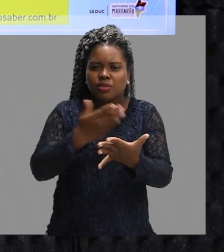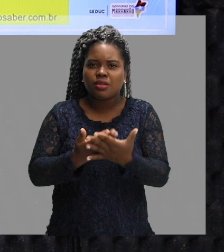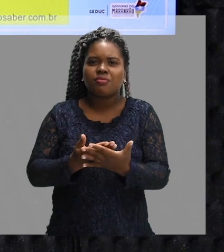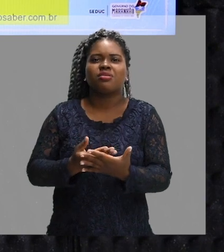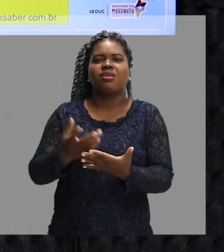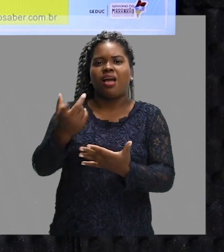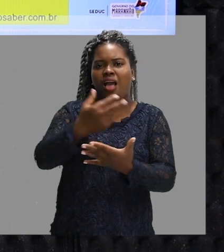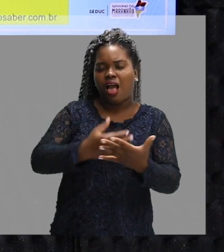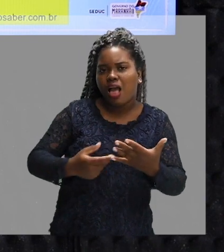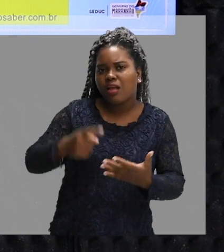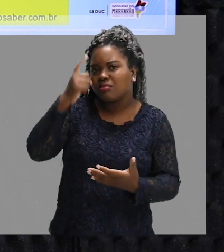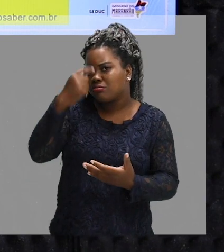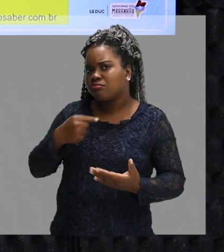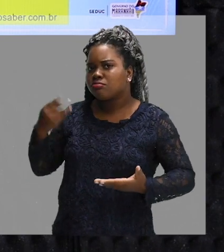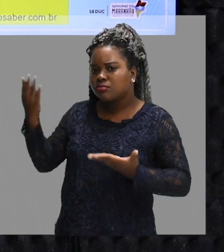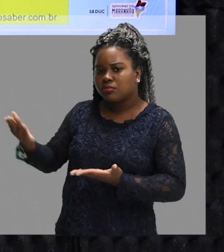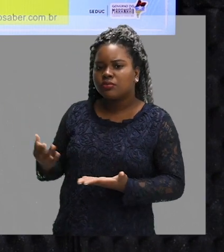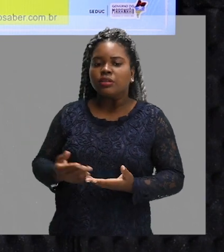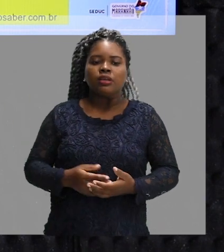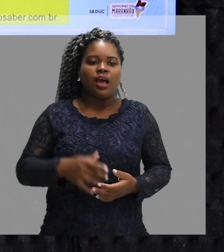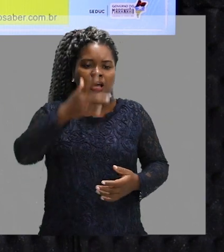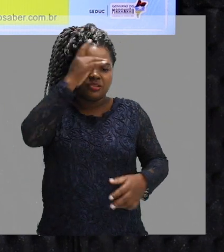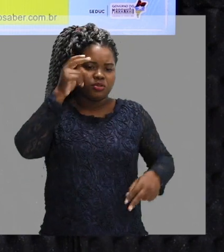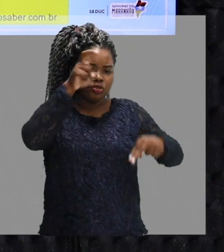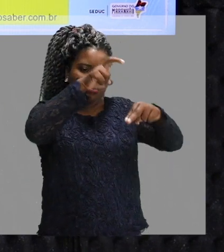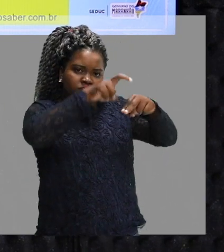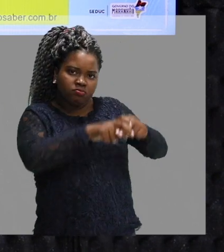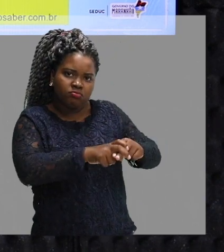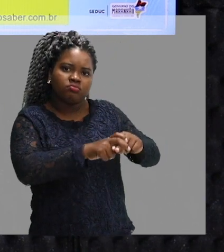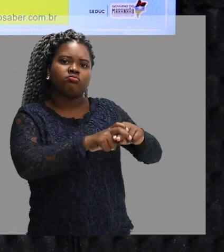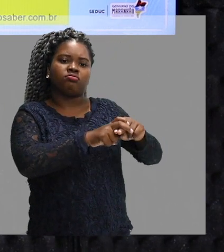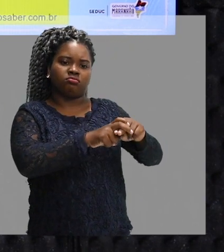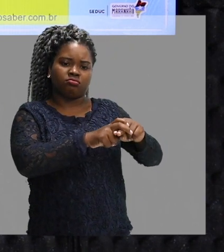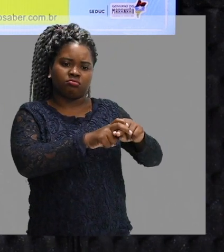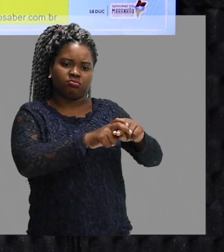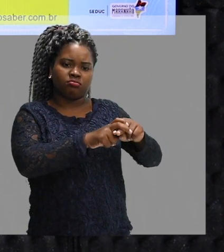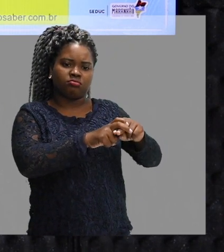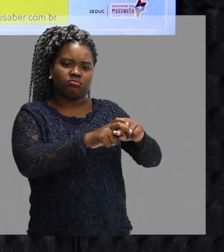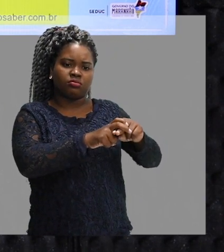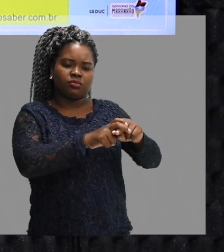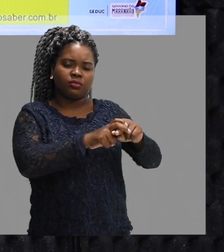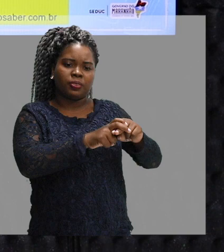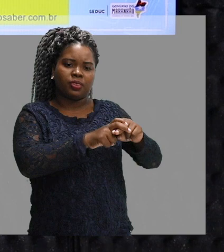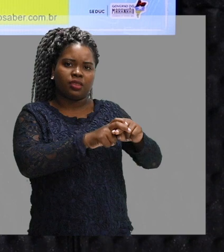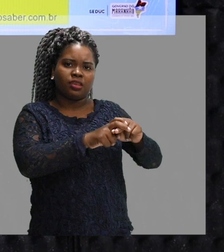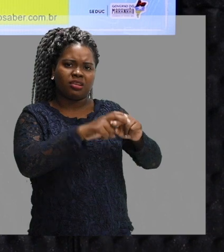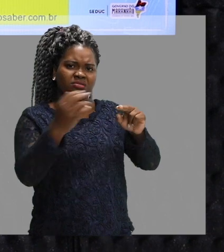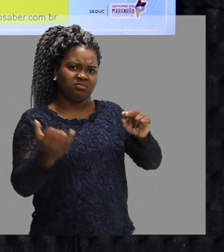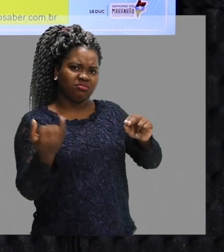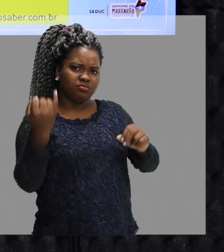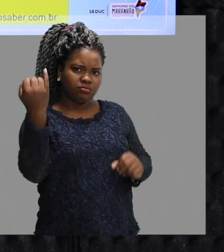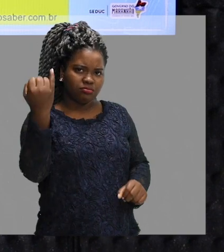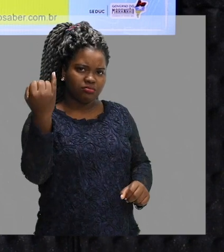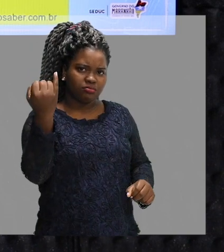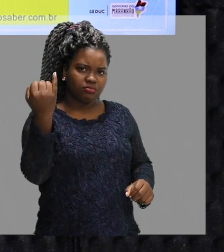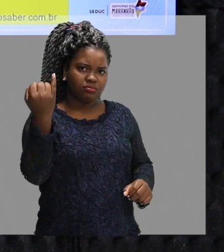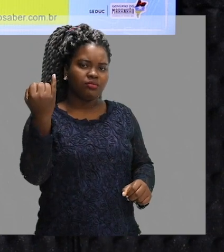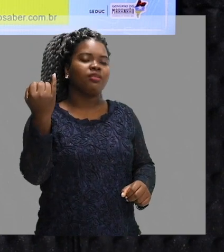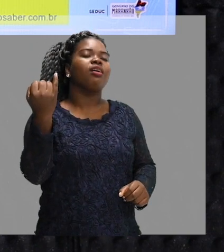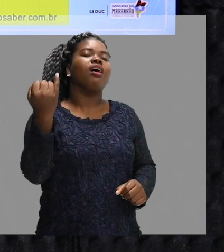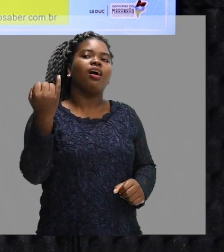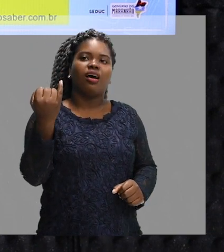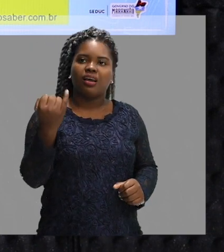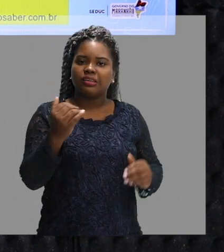as figuras que são representadas sentadas, que estão na altura de figuras que são representadas em pé, elas são mais importantes?